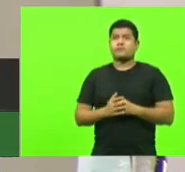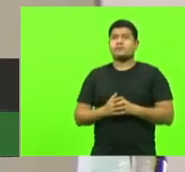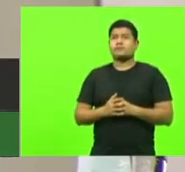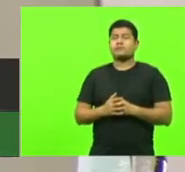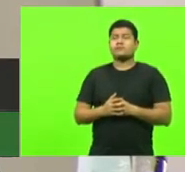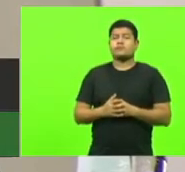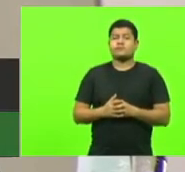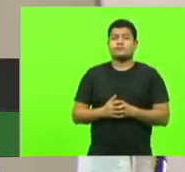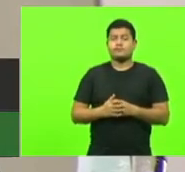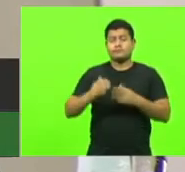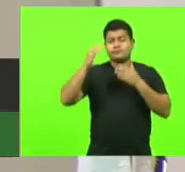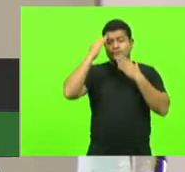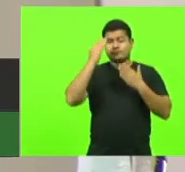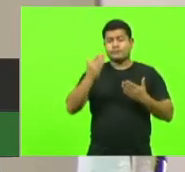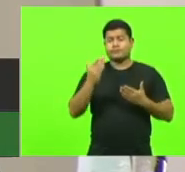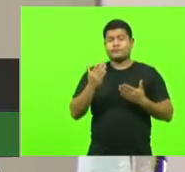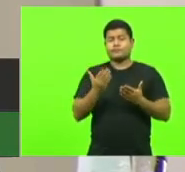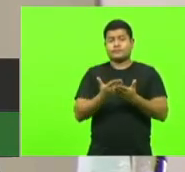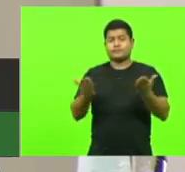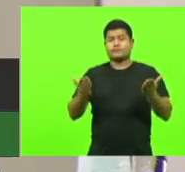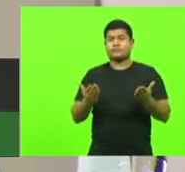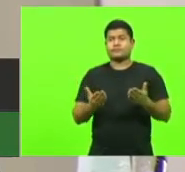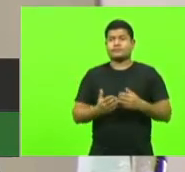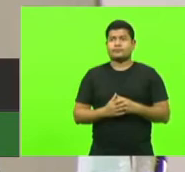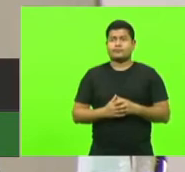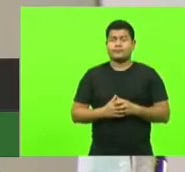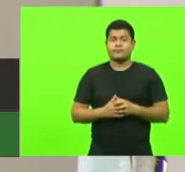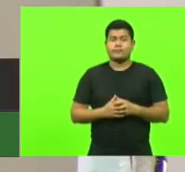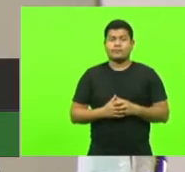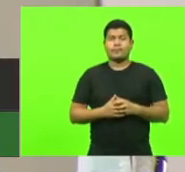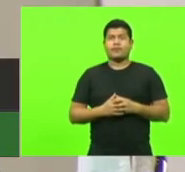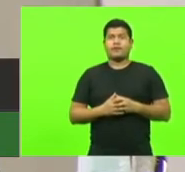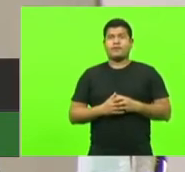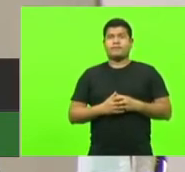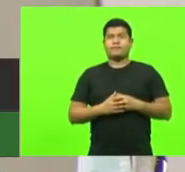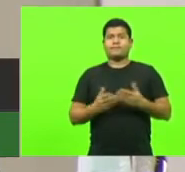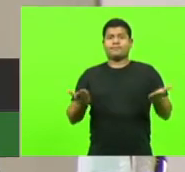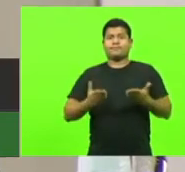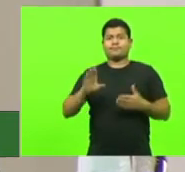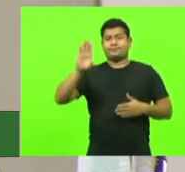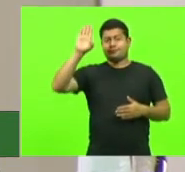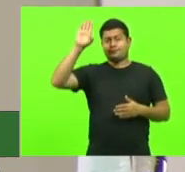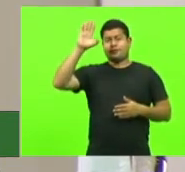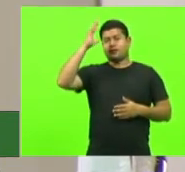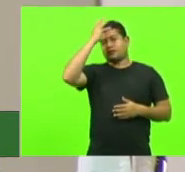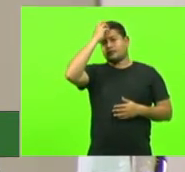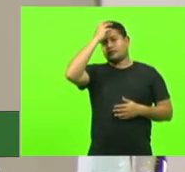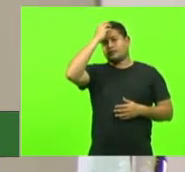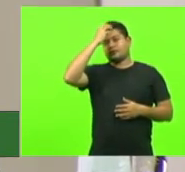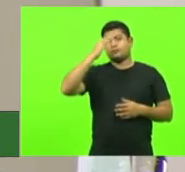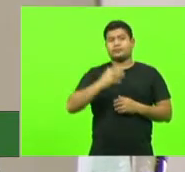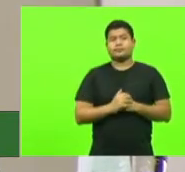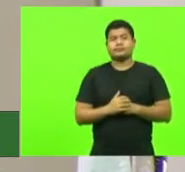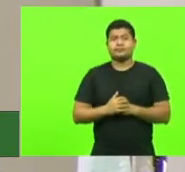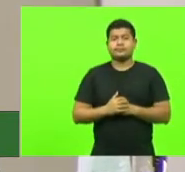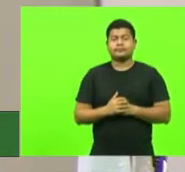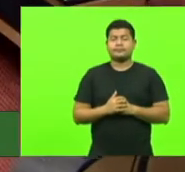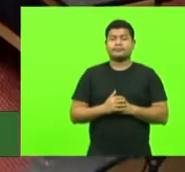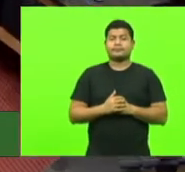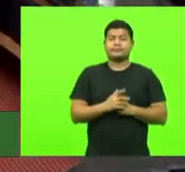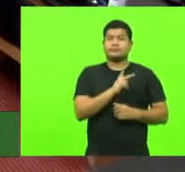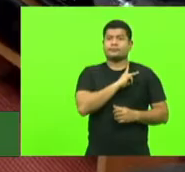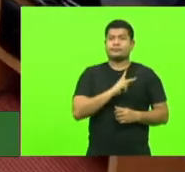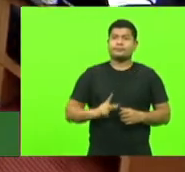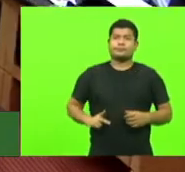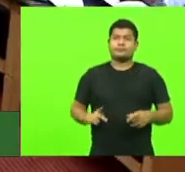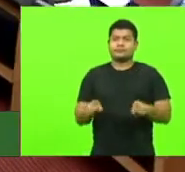papel. Muito obrigado pela consideração, mas quero dividir esse momento com todos vocês. Com a palavra, deputado Ismael dos Santos. Presidente, também me